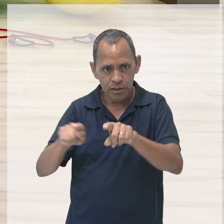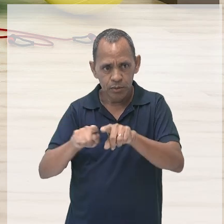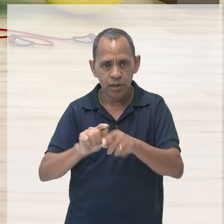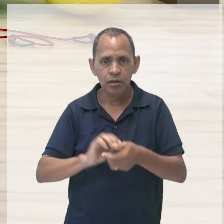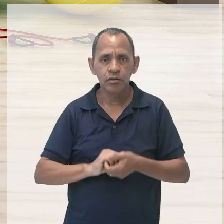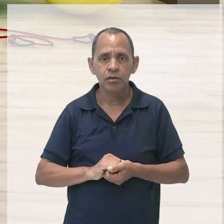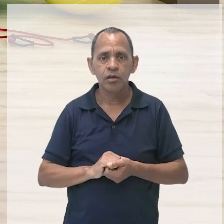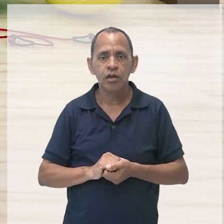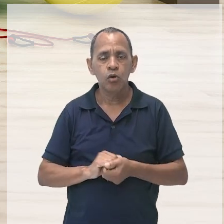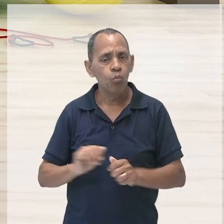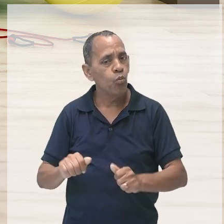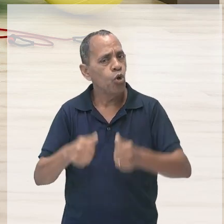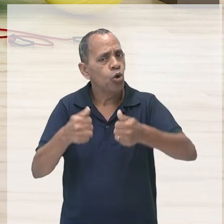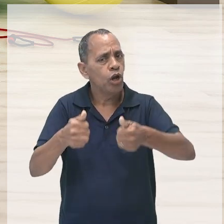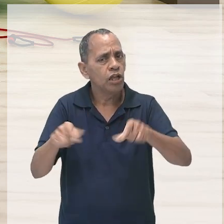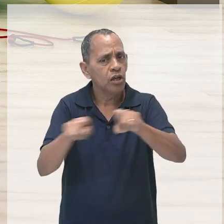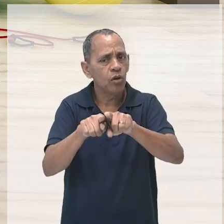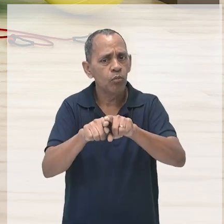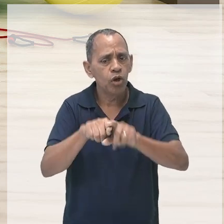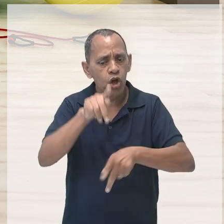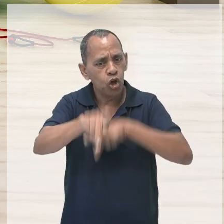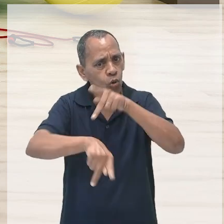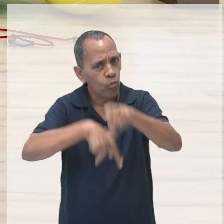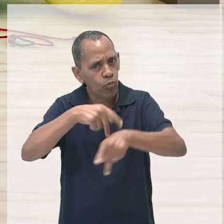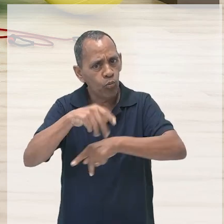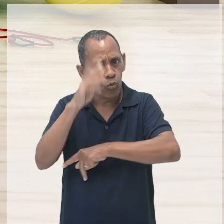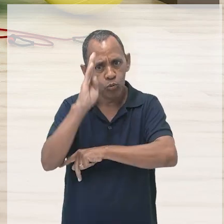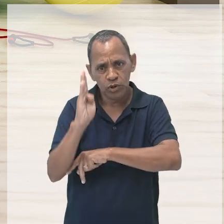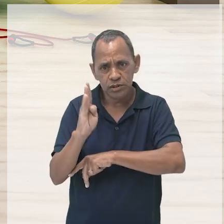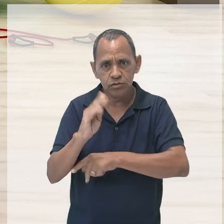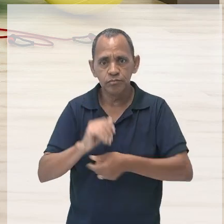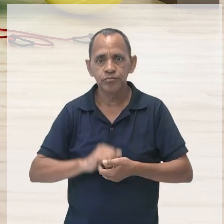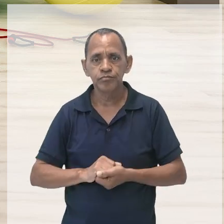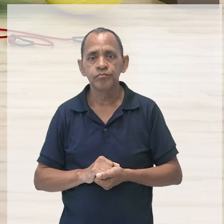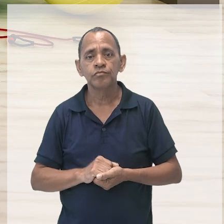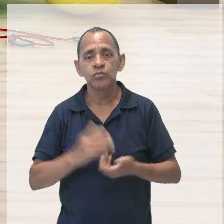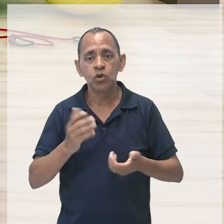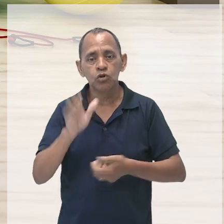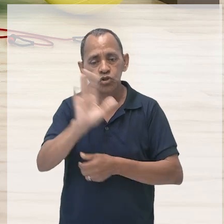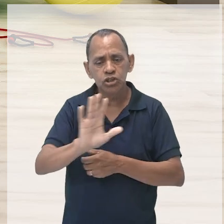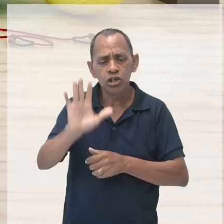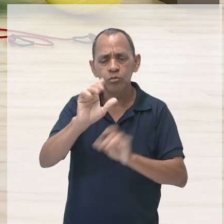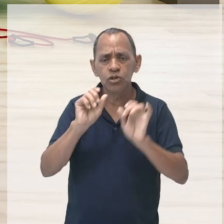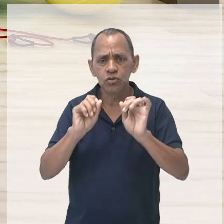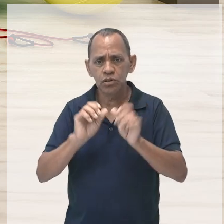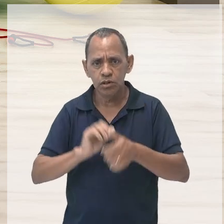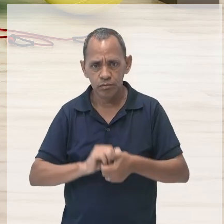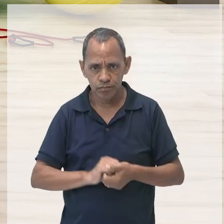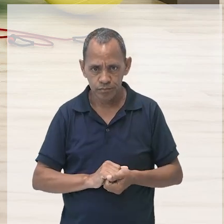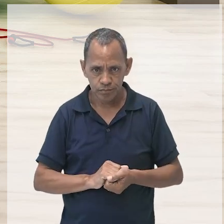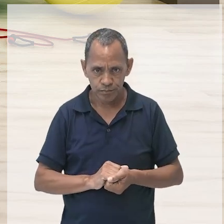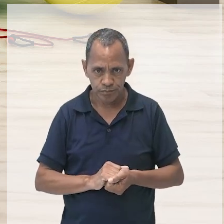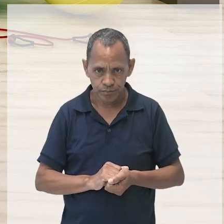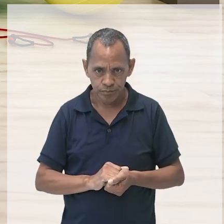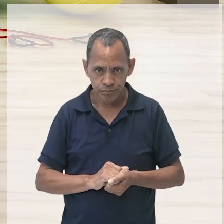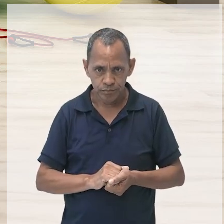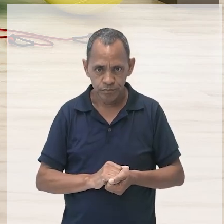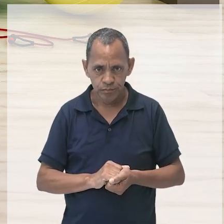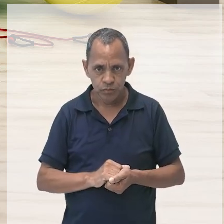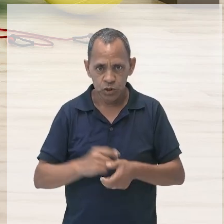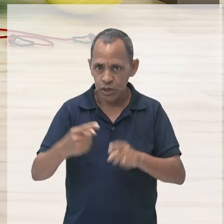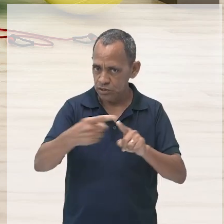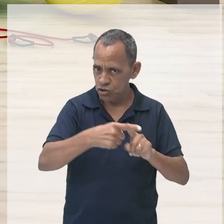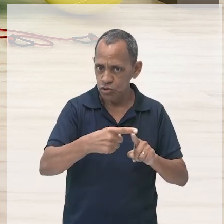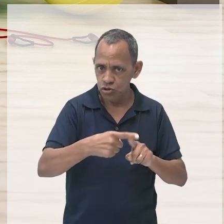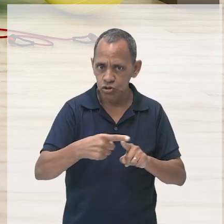do público brasileiro, ok? E aí, como geralmente modalidade